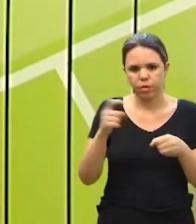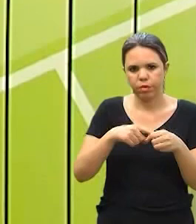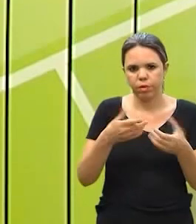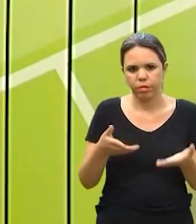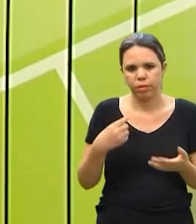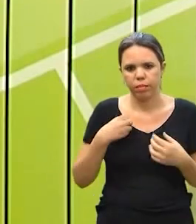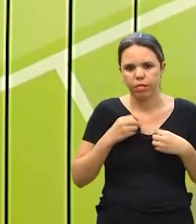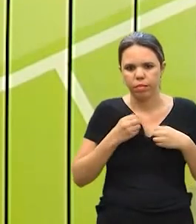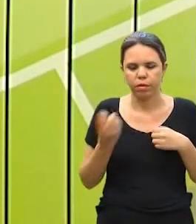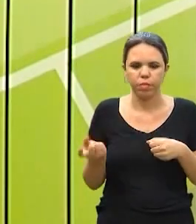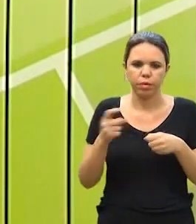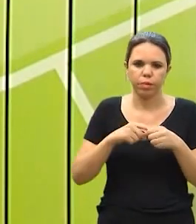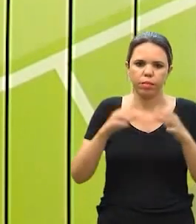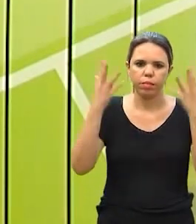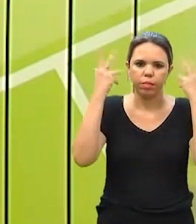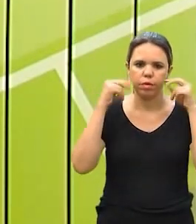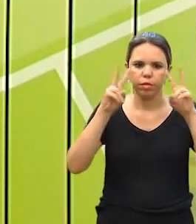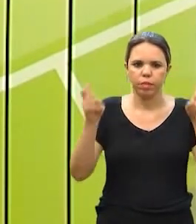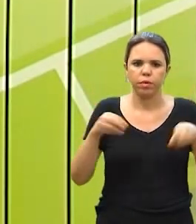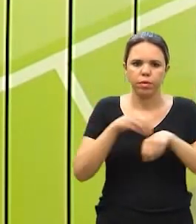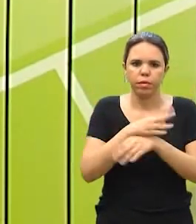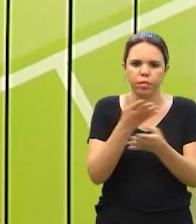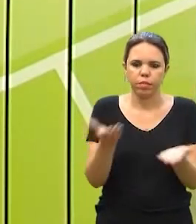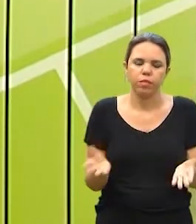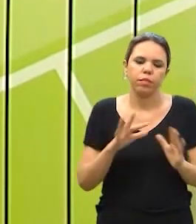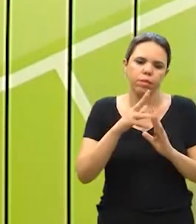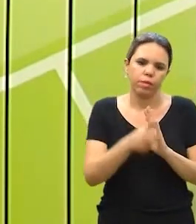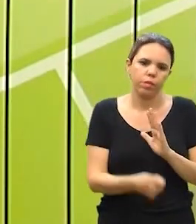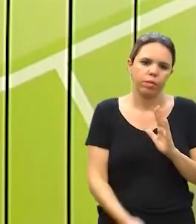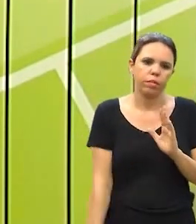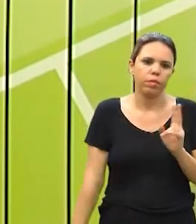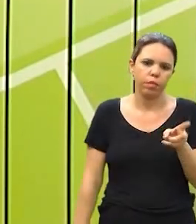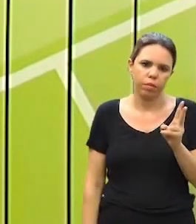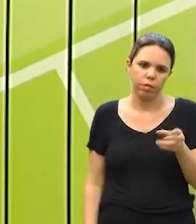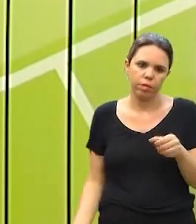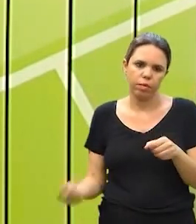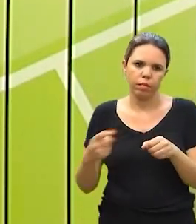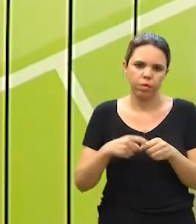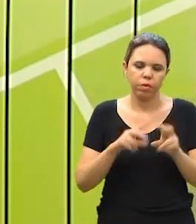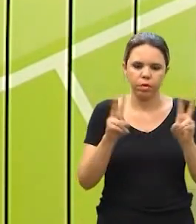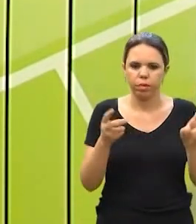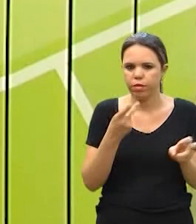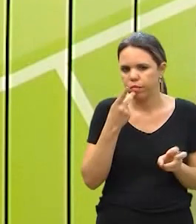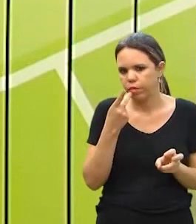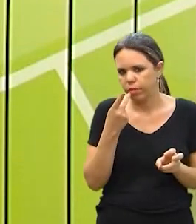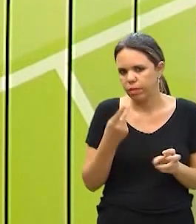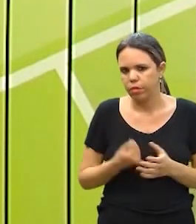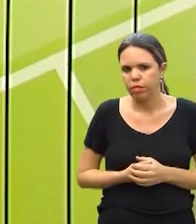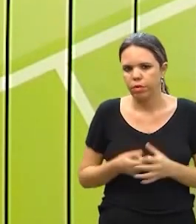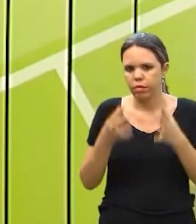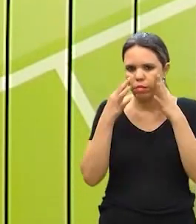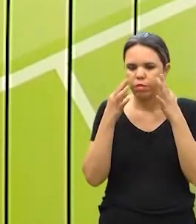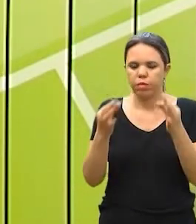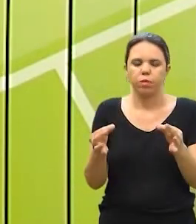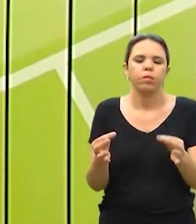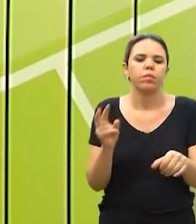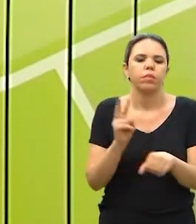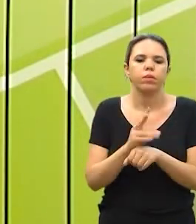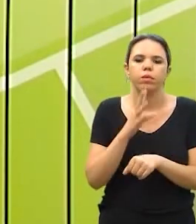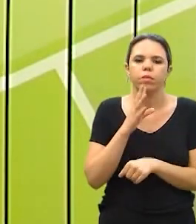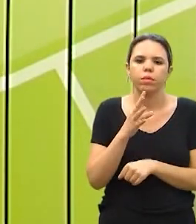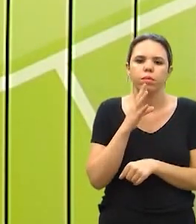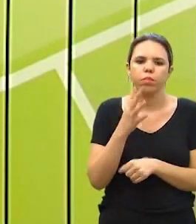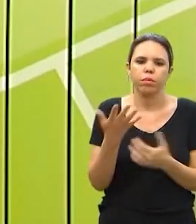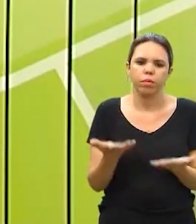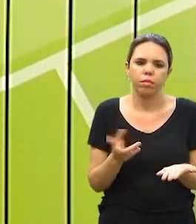voltando para a natureza. Não importa o tema que a gente traga aqui no Giro Ambiental, sempre acaba voltando nessa questão de olhar, de conhecer.